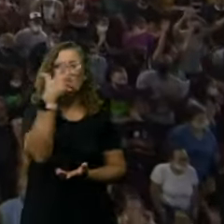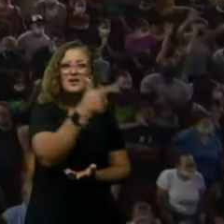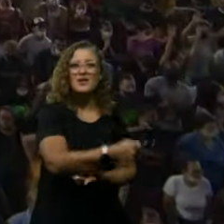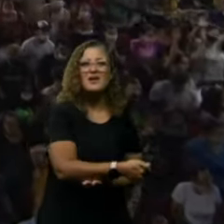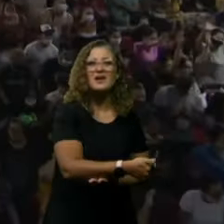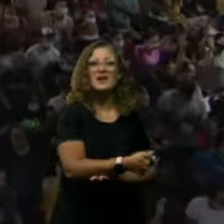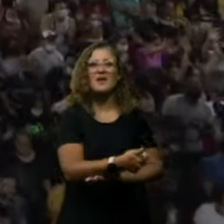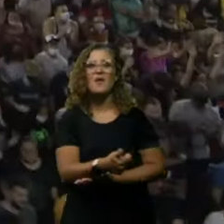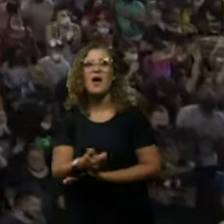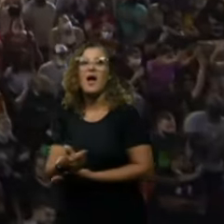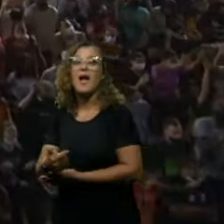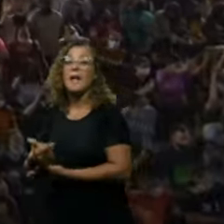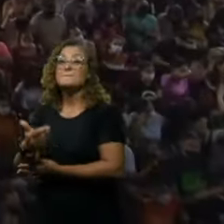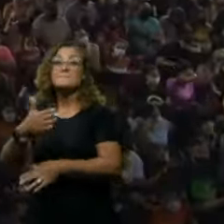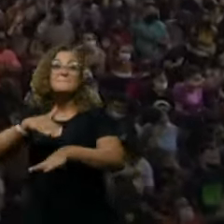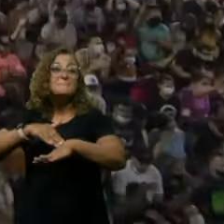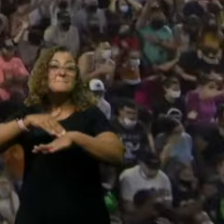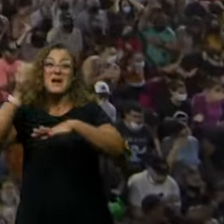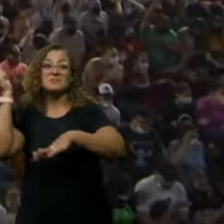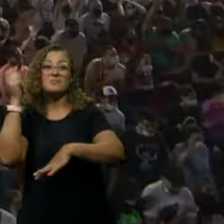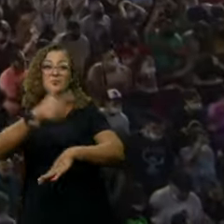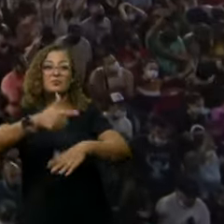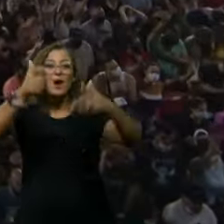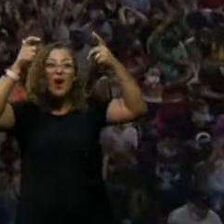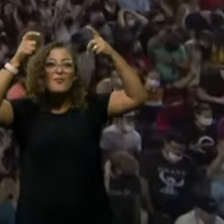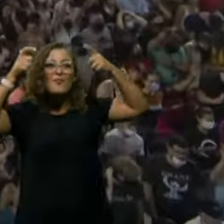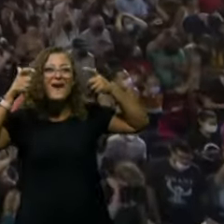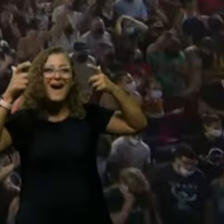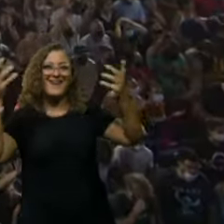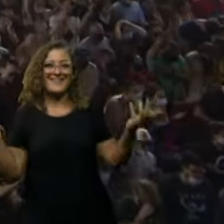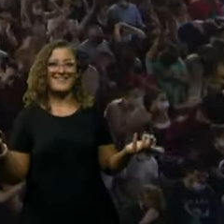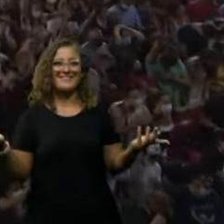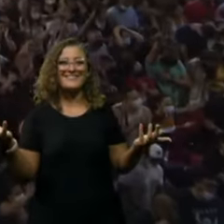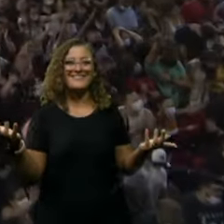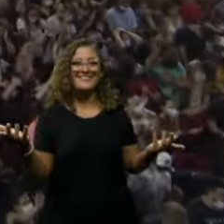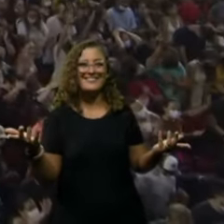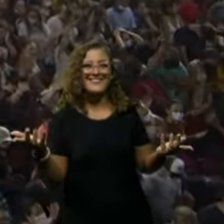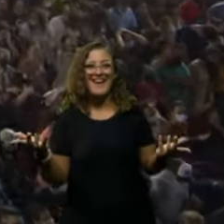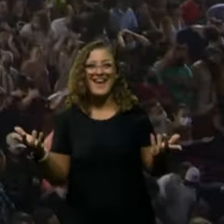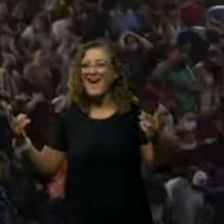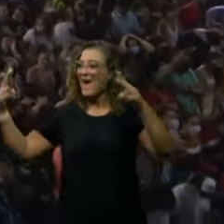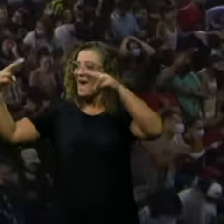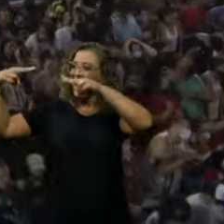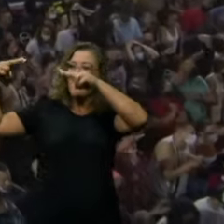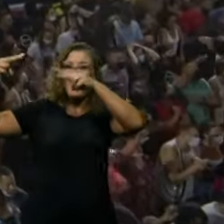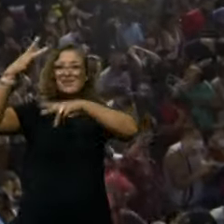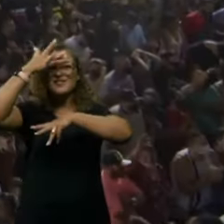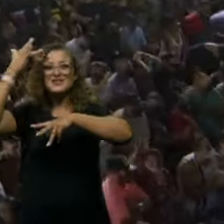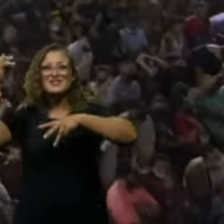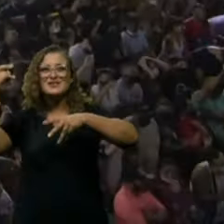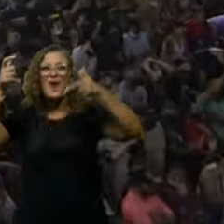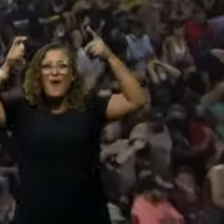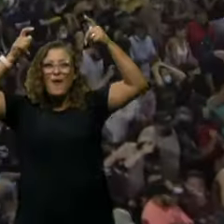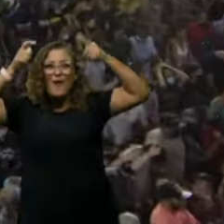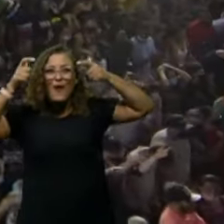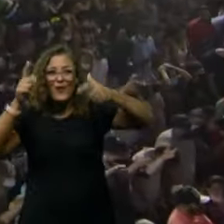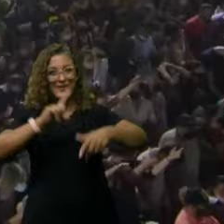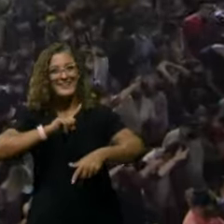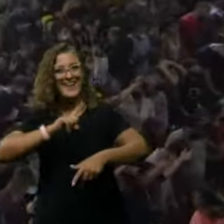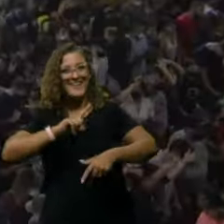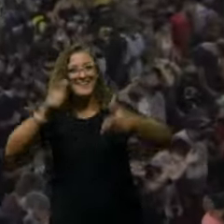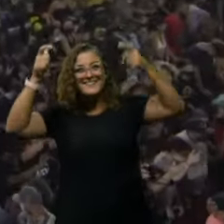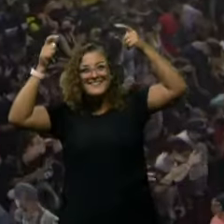pena a cabeça de um cliente a coroa coroa dá uma olhada para quem está do teu lado e ver se tem coroa festa de coroa